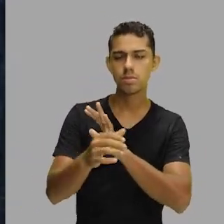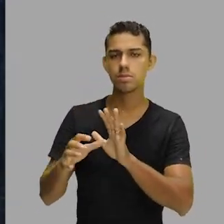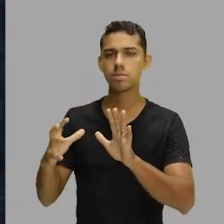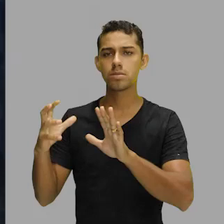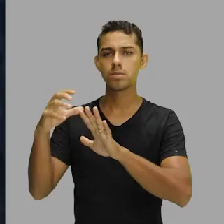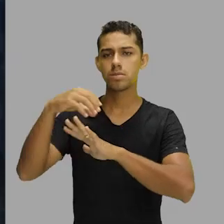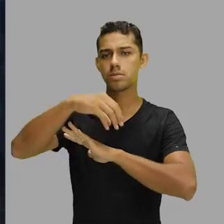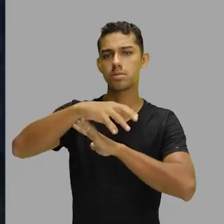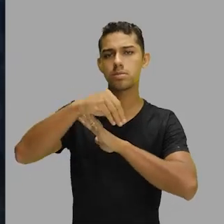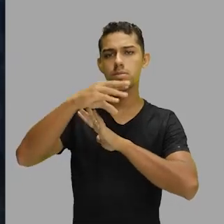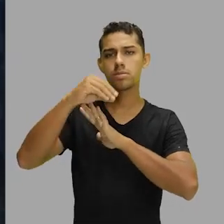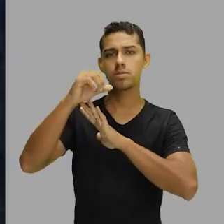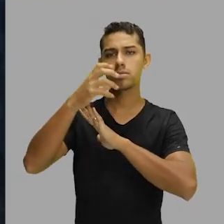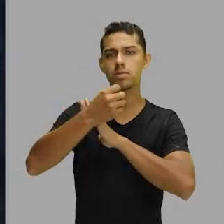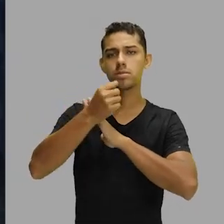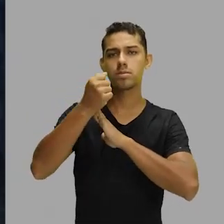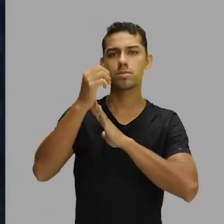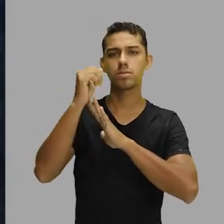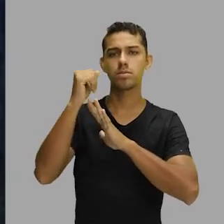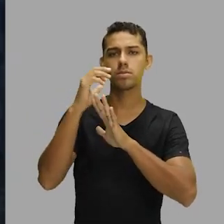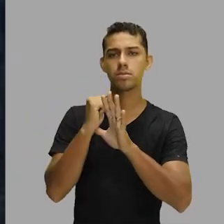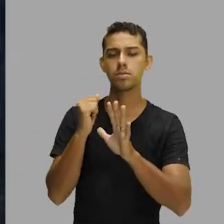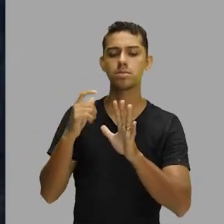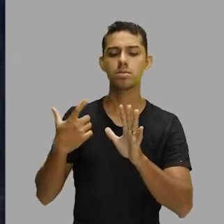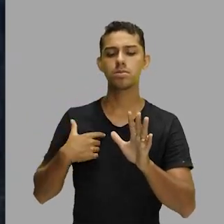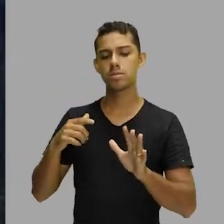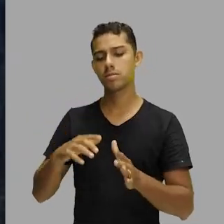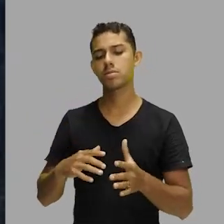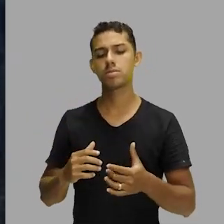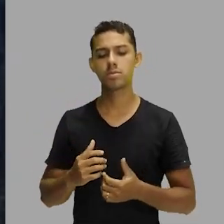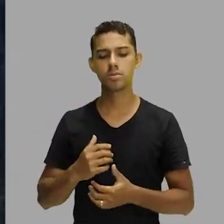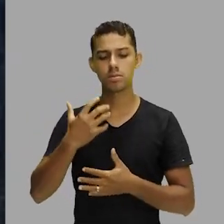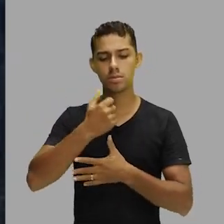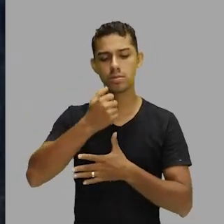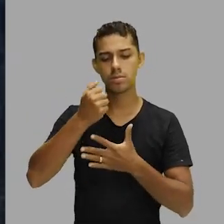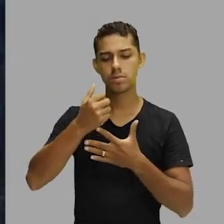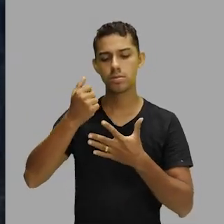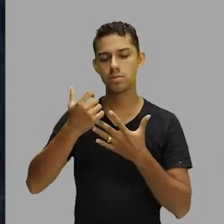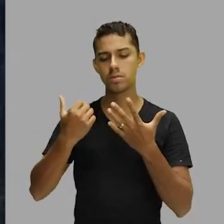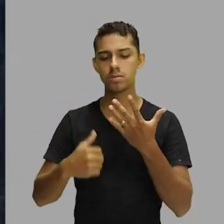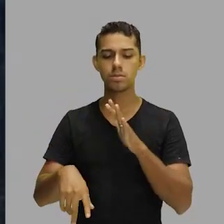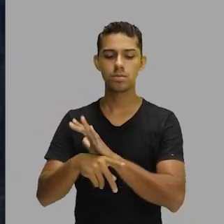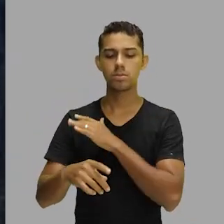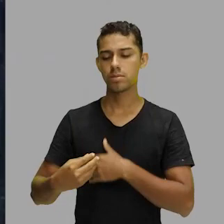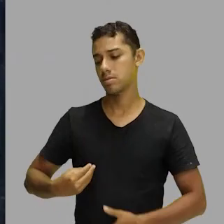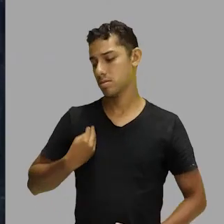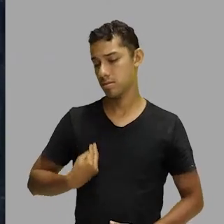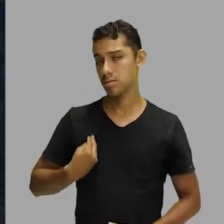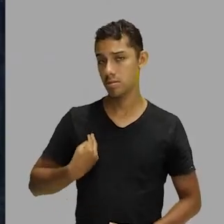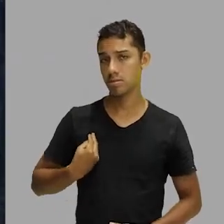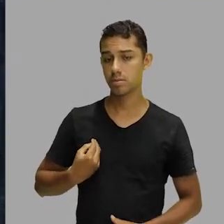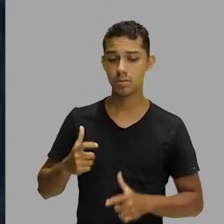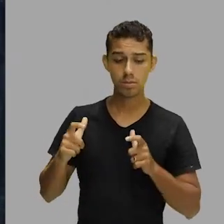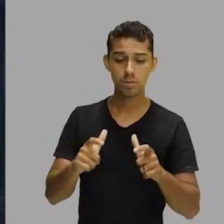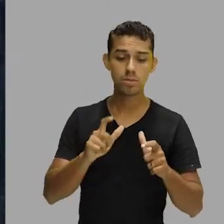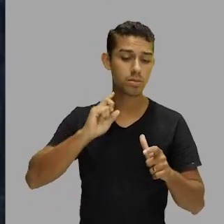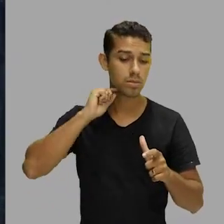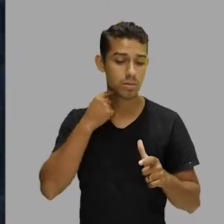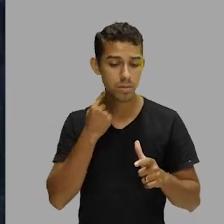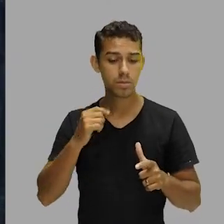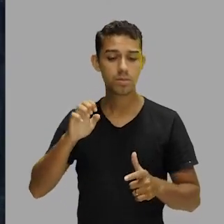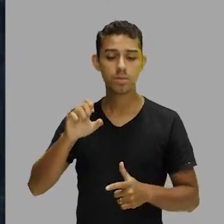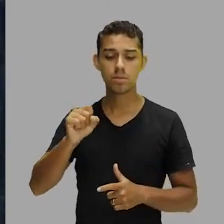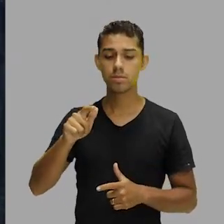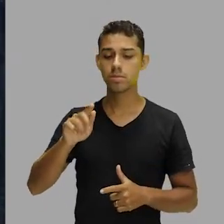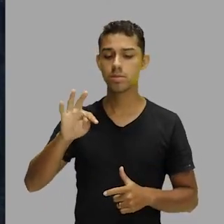daqueles restos, né, que são chamados de detritos. Estão presentes em esgotos, né,